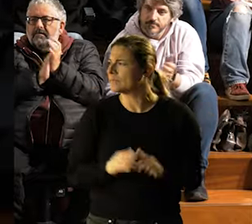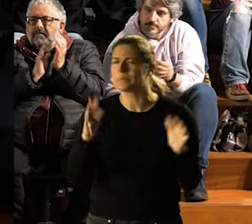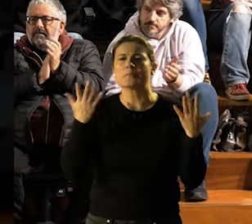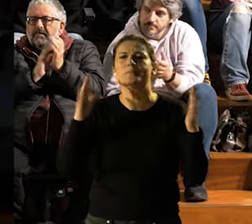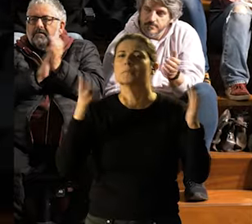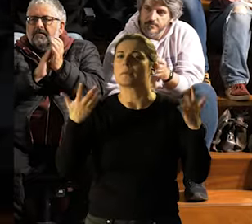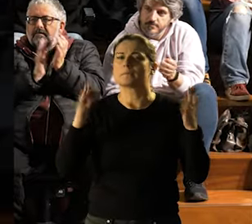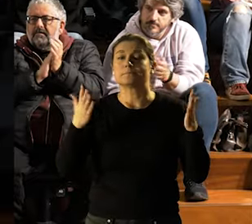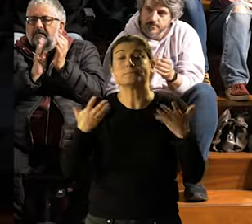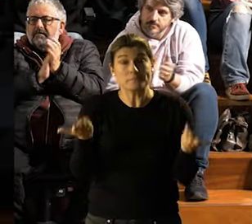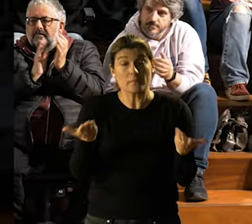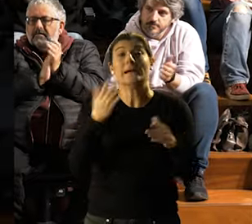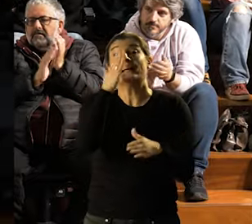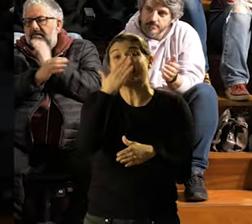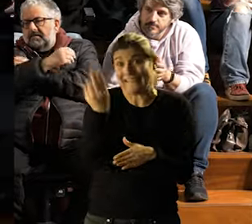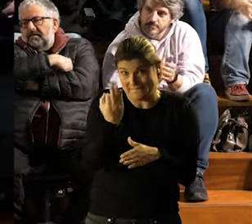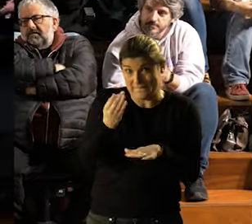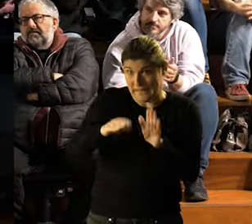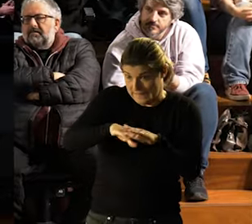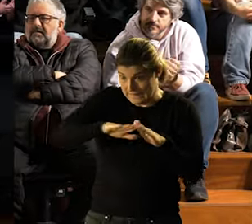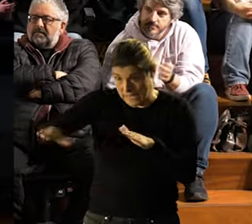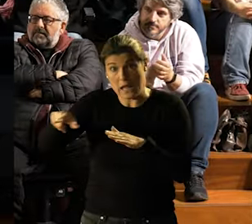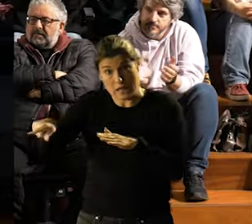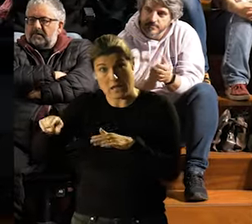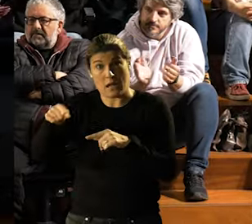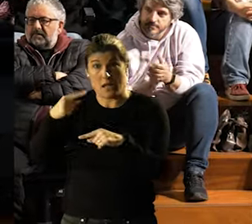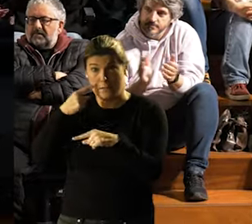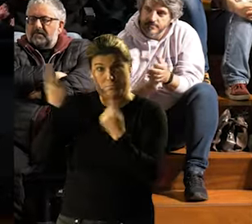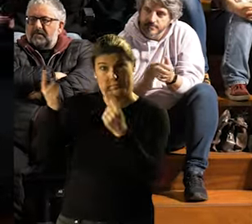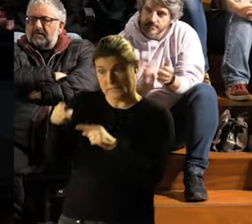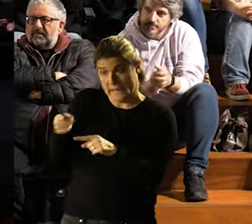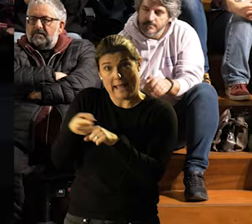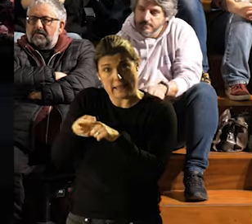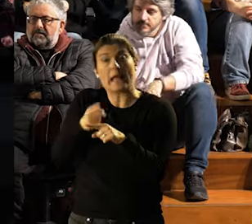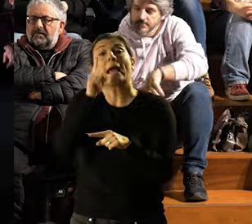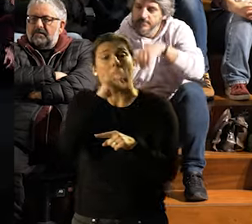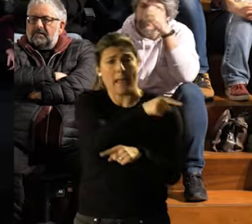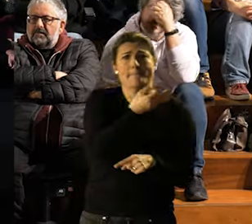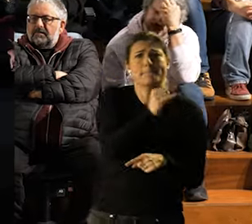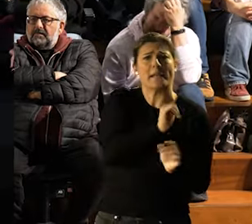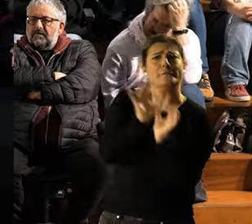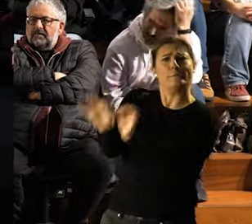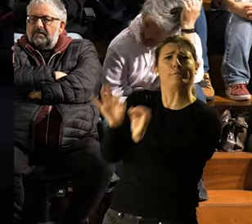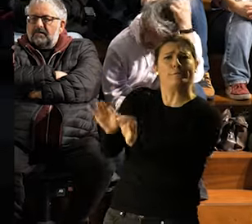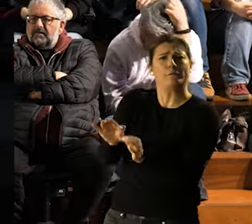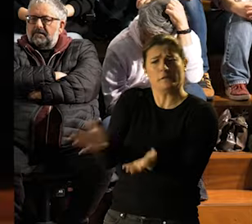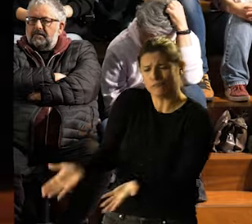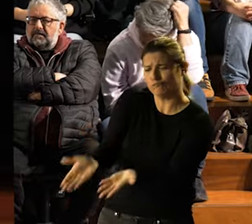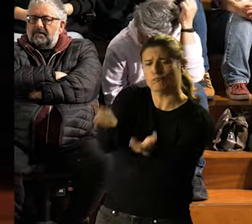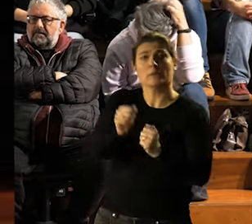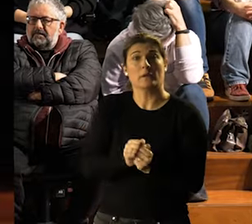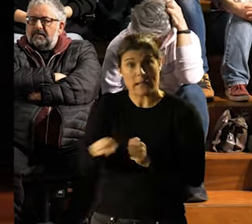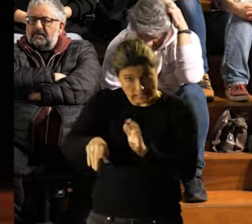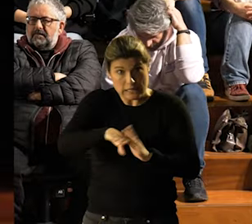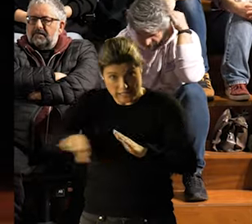porquê é que se a direita é a voz destes interesses foi o ps que lhes deu primazia se a direita é a